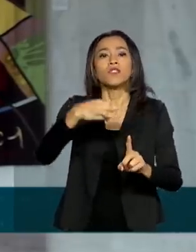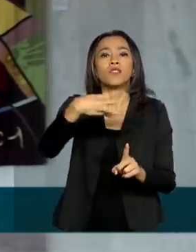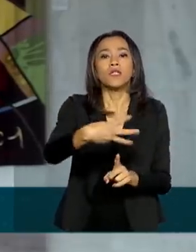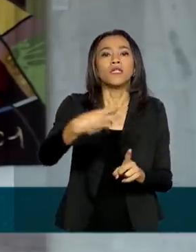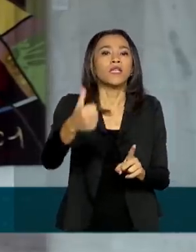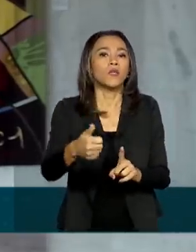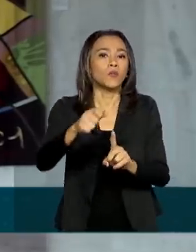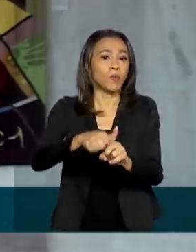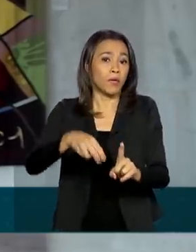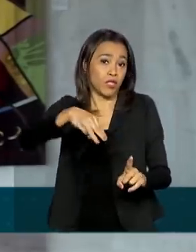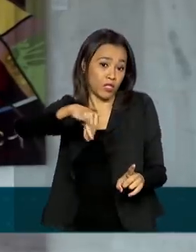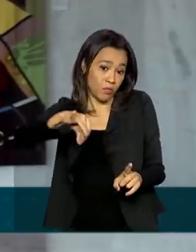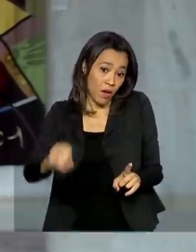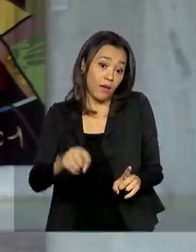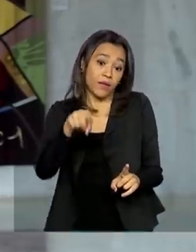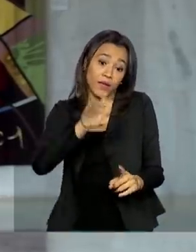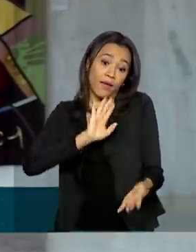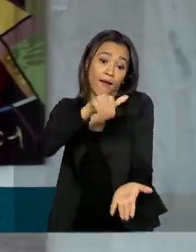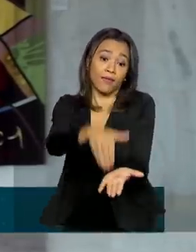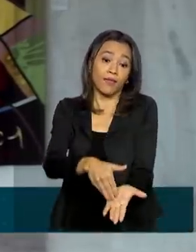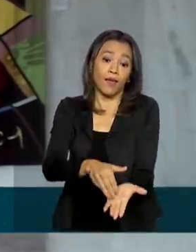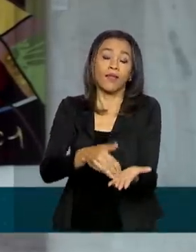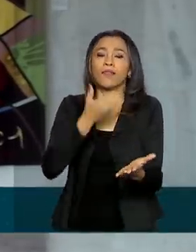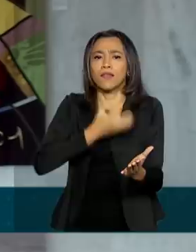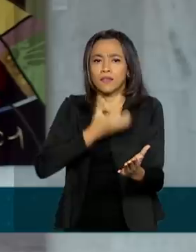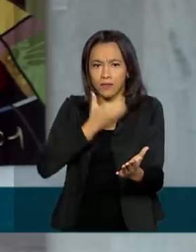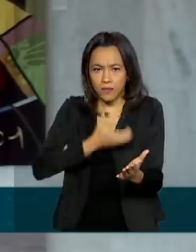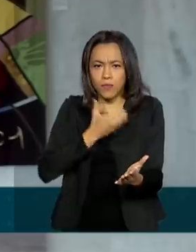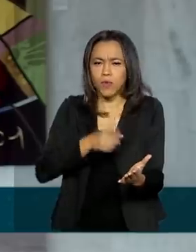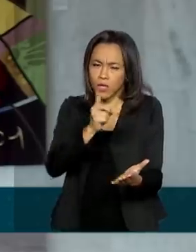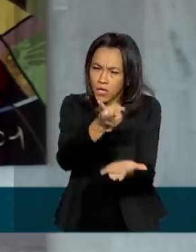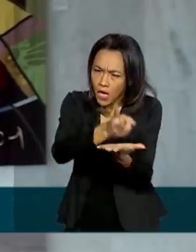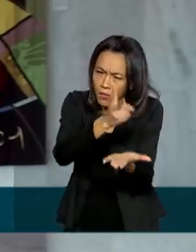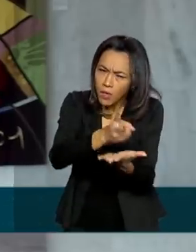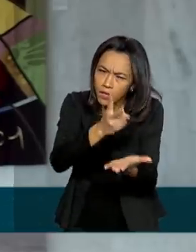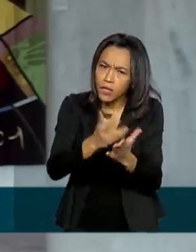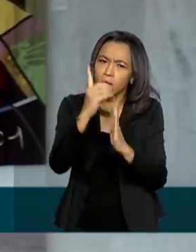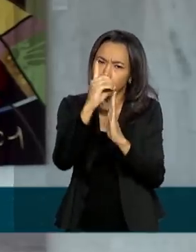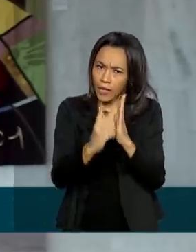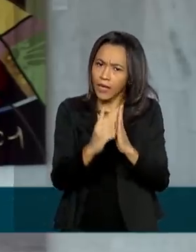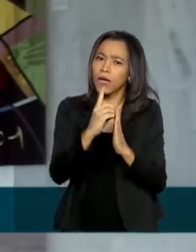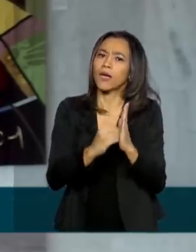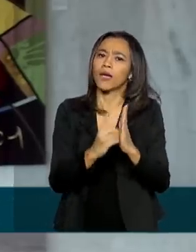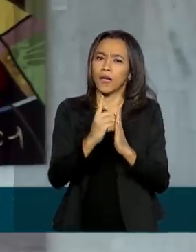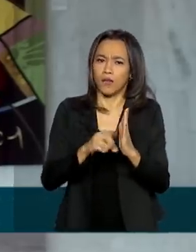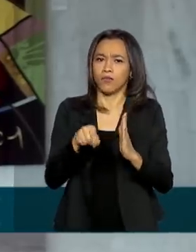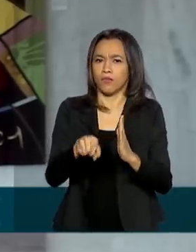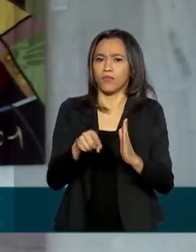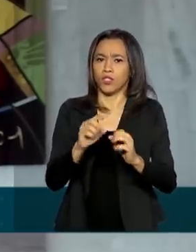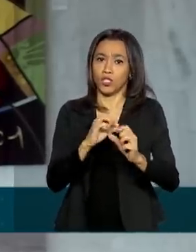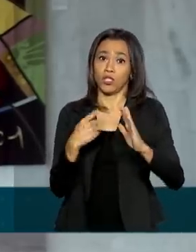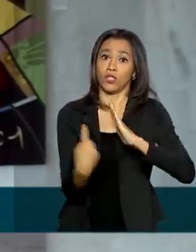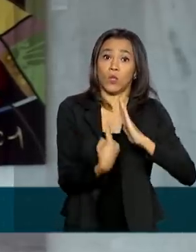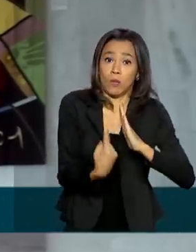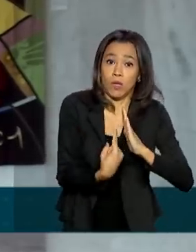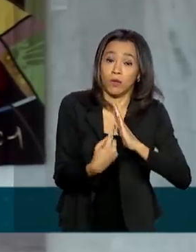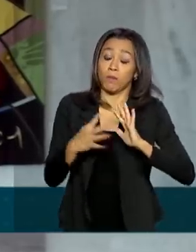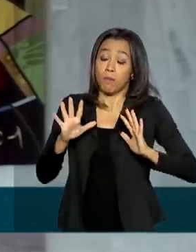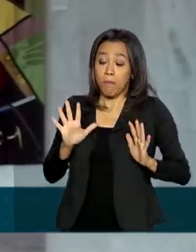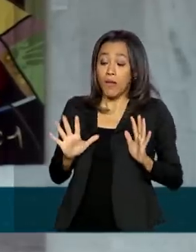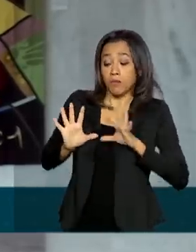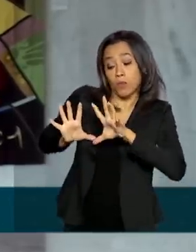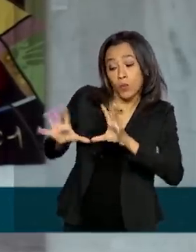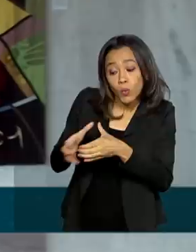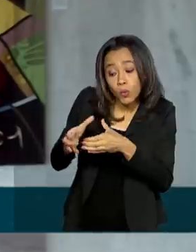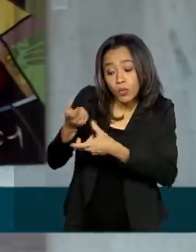extras sejam até dezembro, prazo de duração do decreto de estado de calamidade pública. Para a equipe econômica